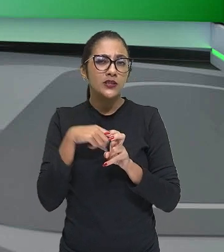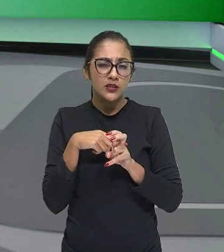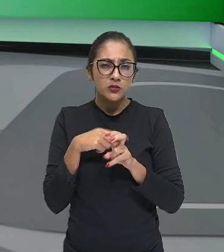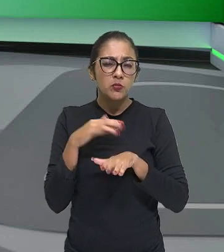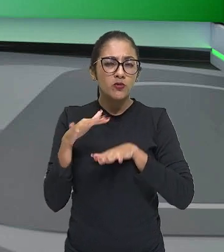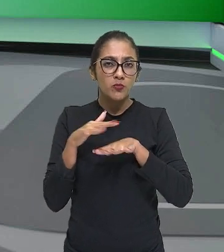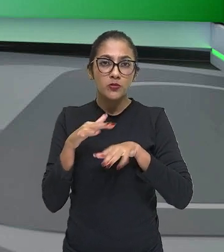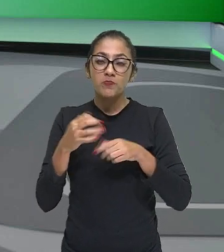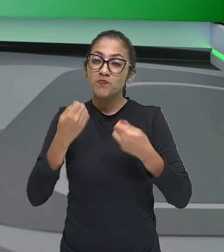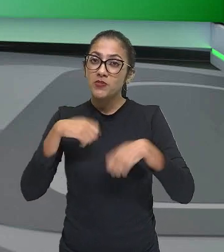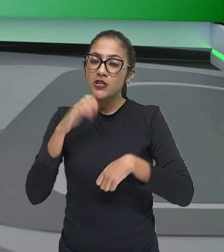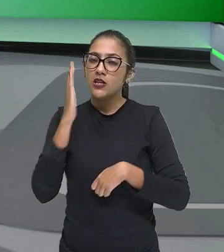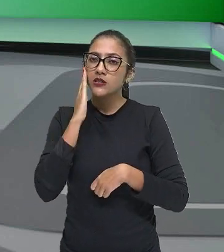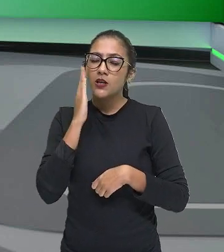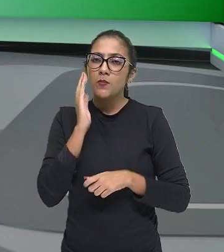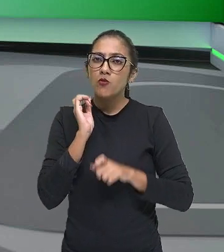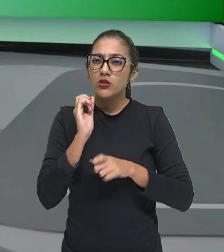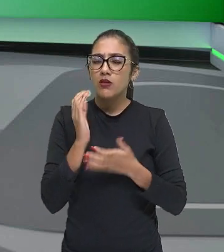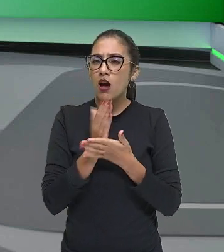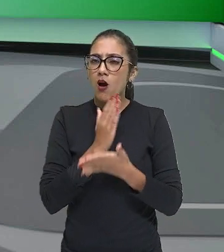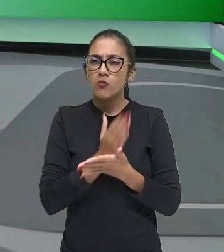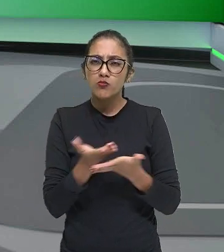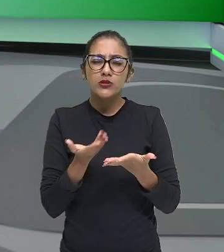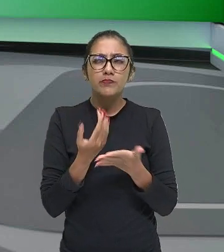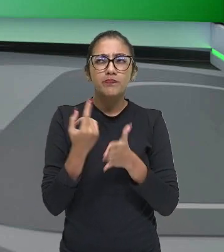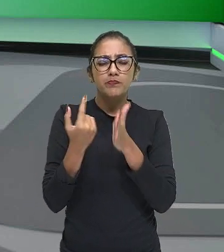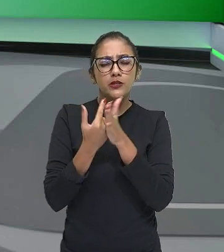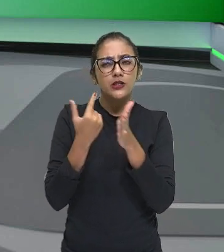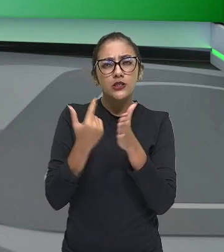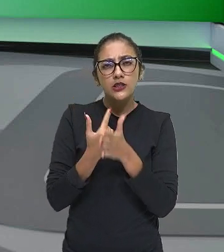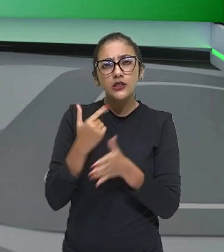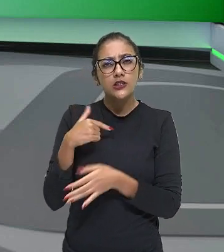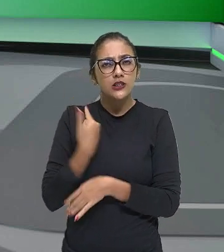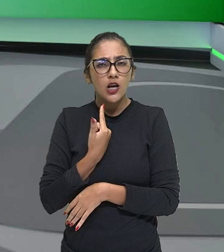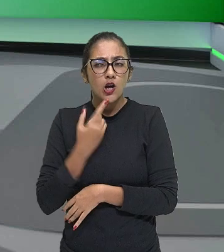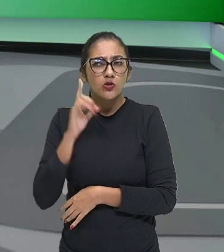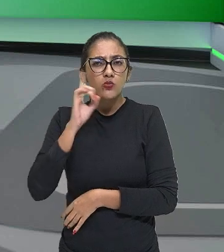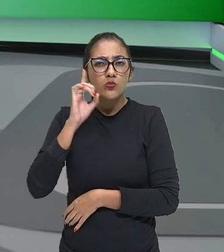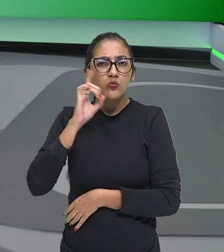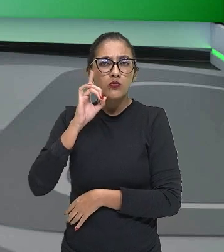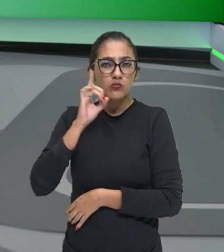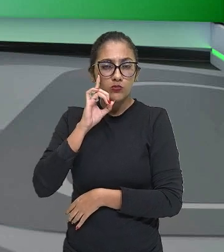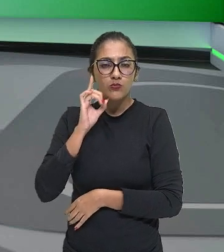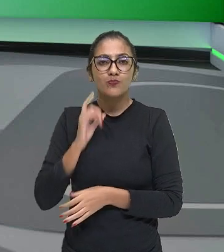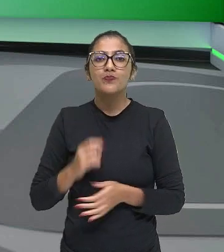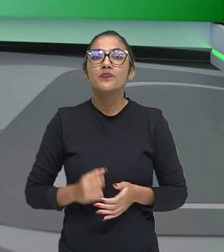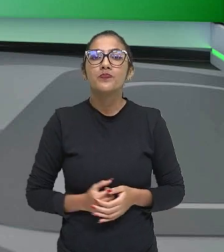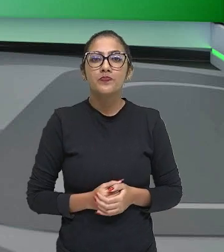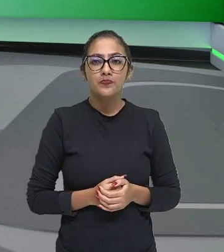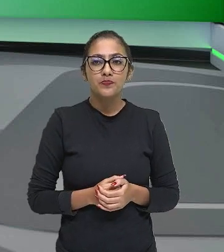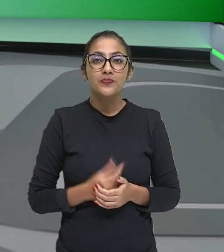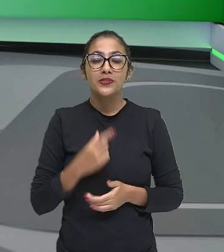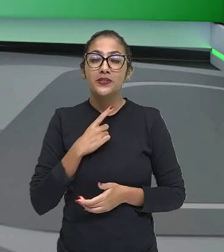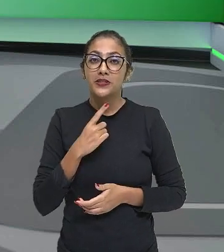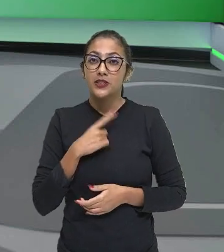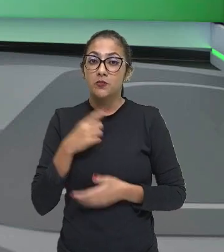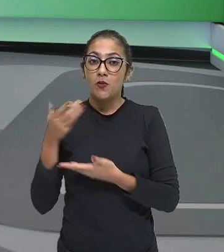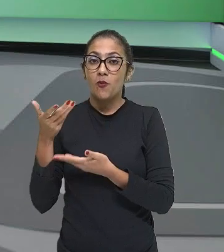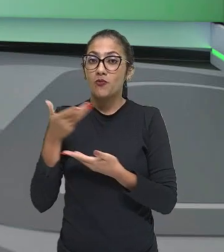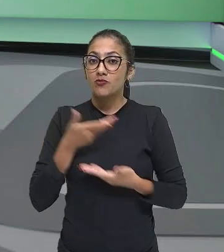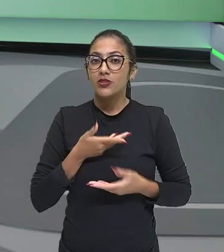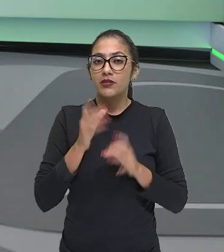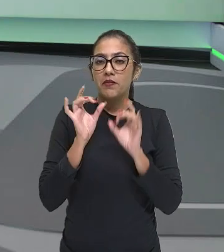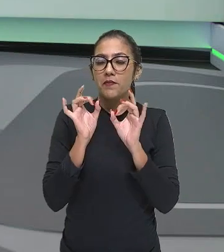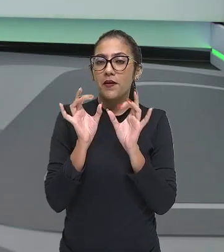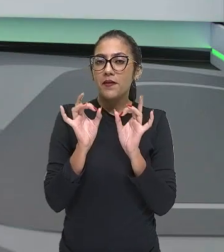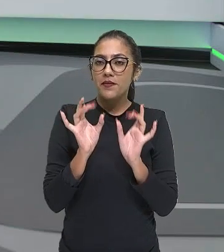também fazer alguns questionamentos para o nosso cotidiano. E eu tenho aqui uma convidada muito